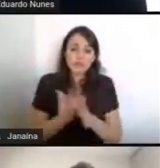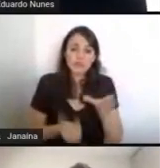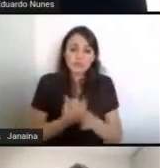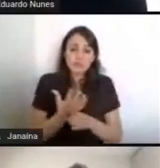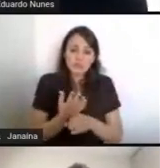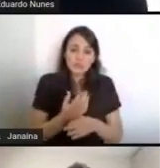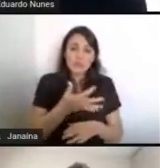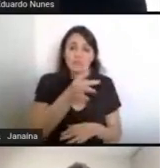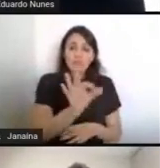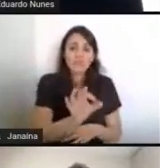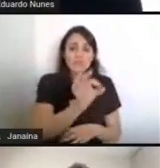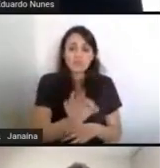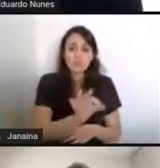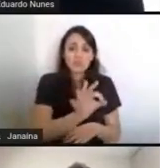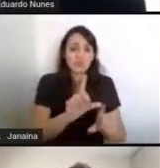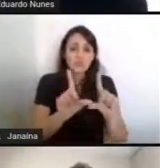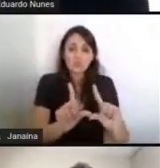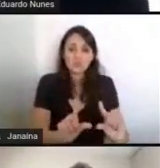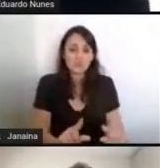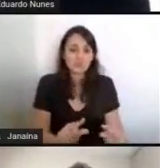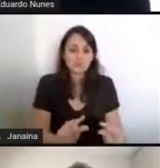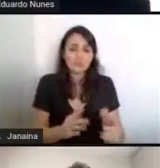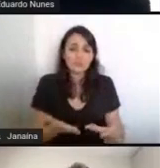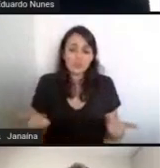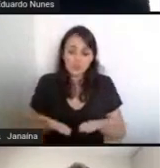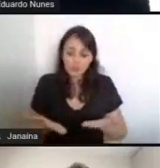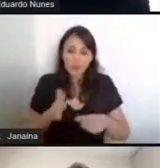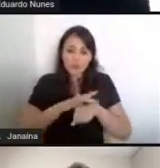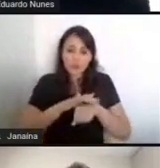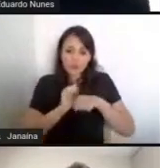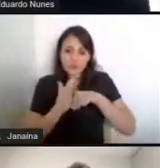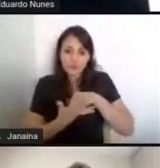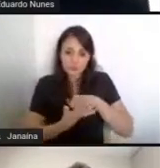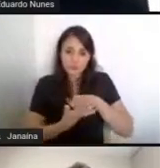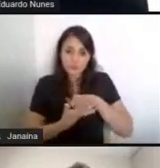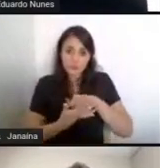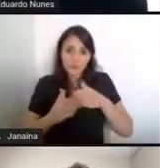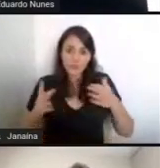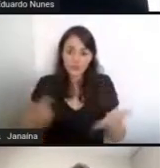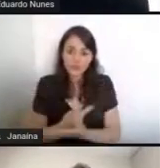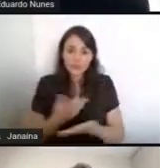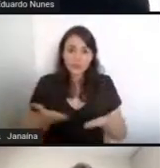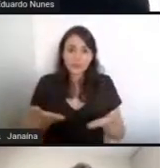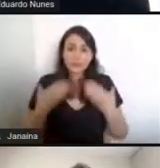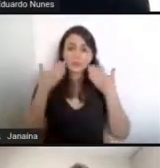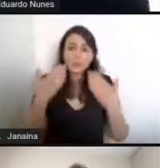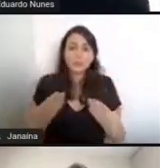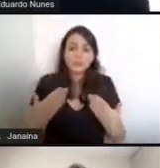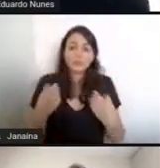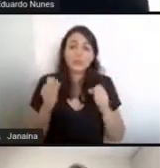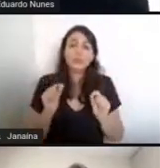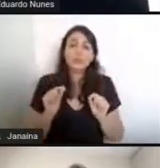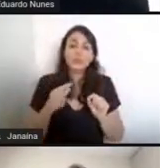muito, 10% disso. Então, com a chegada da pandemia, o que ficou muito claro foi a necessidade de fortalecer o